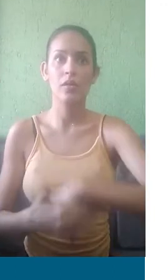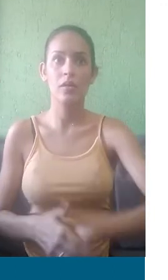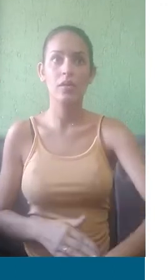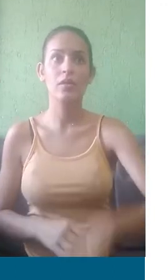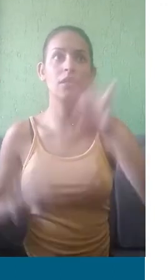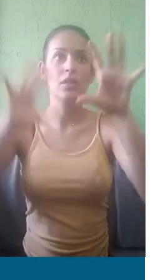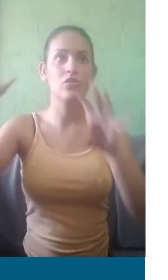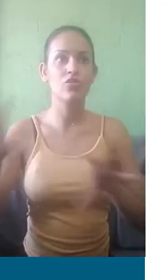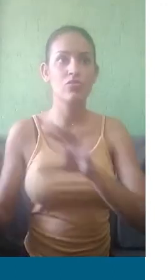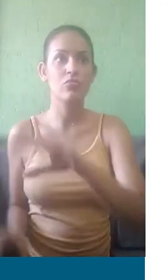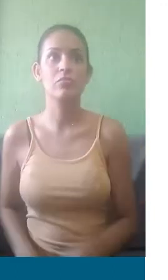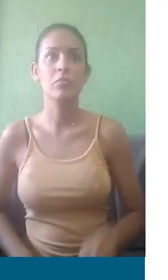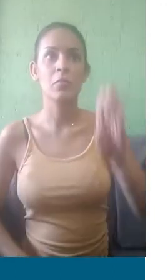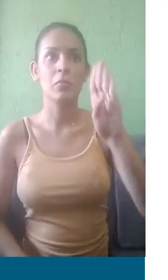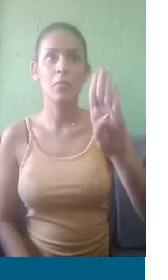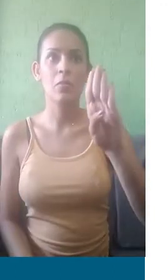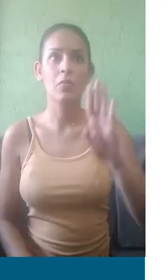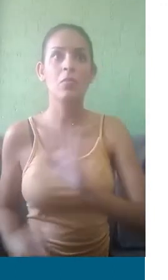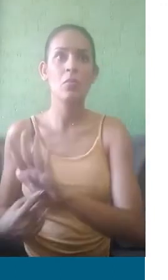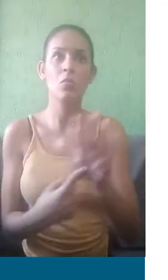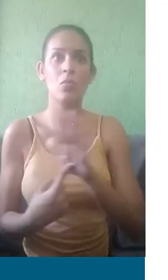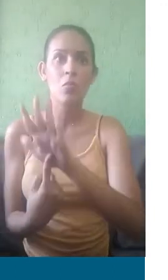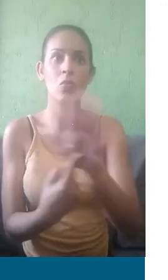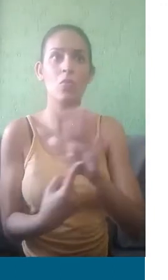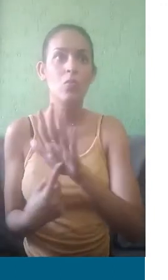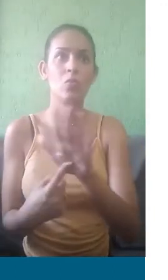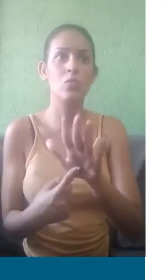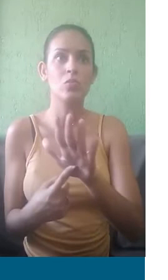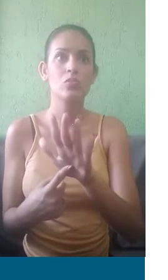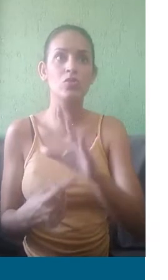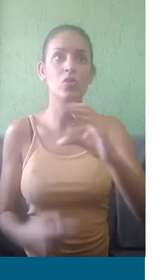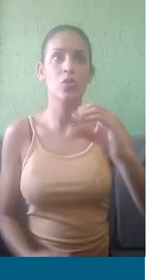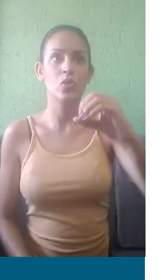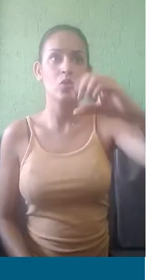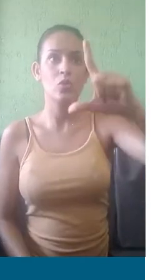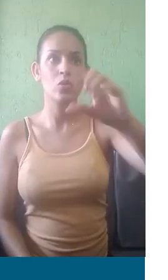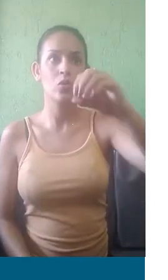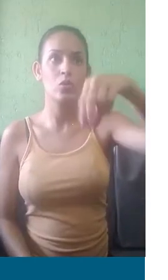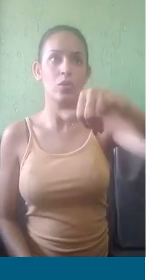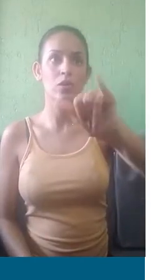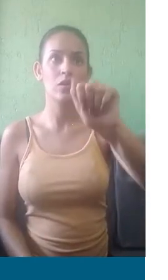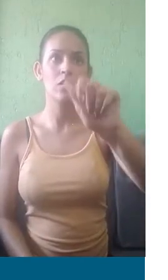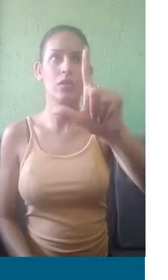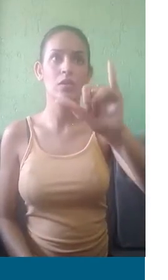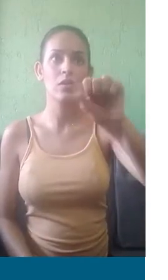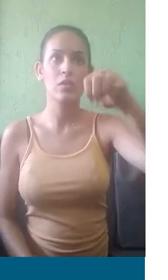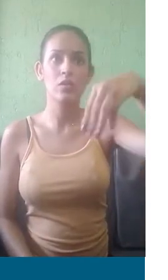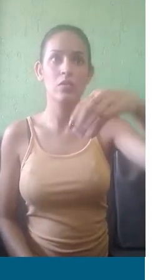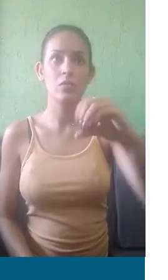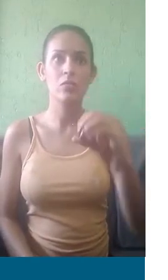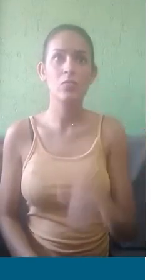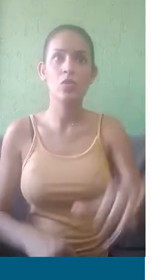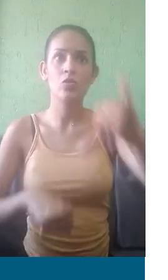assente sob um viés iconoclasta. Letra C. Repercute as manifestações do sincretismo